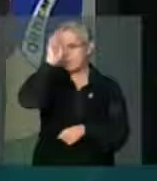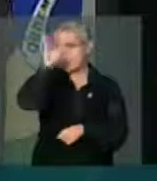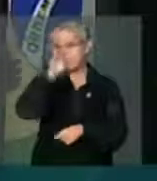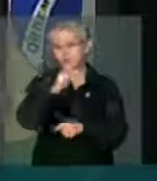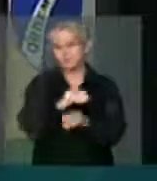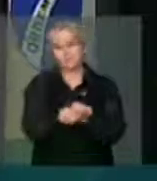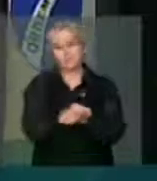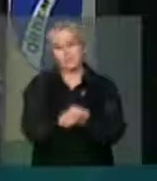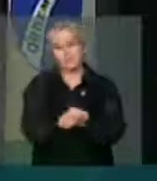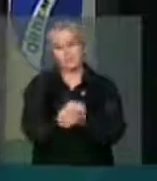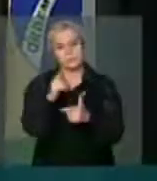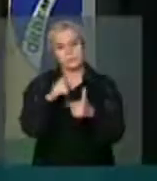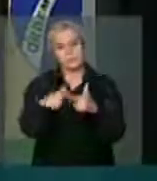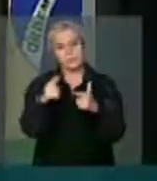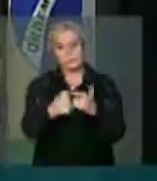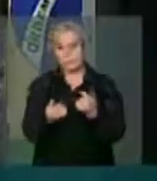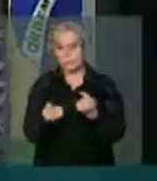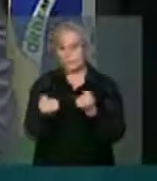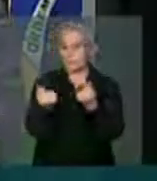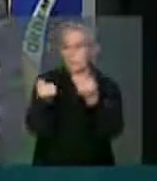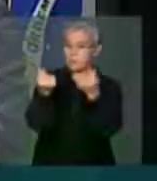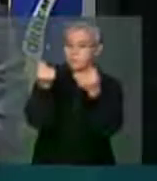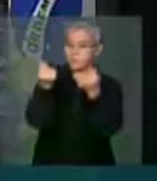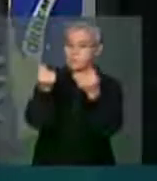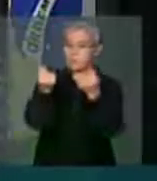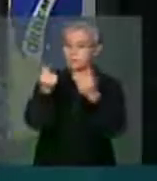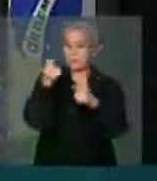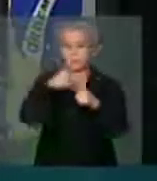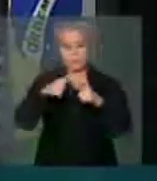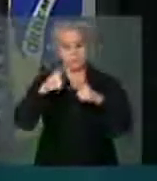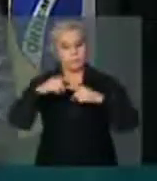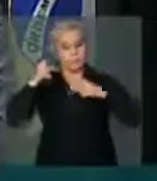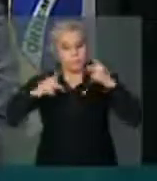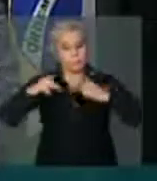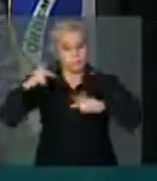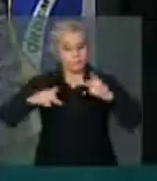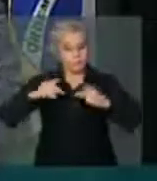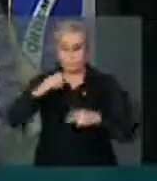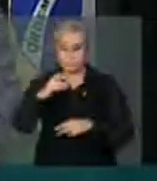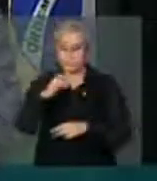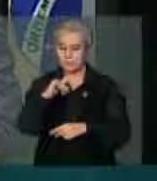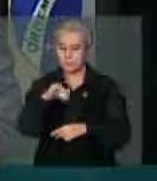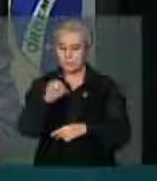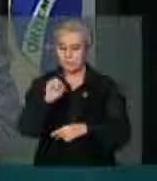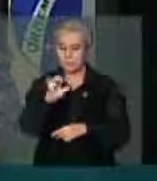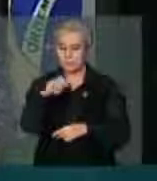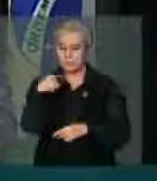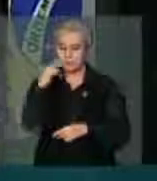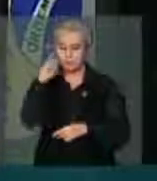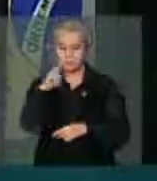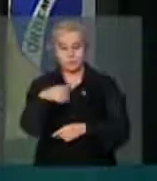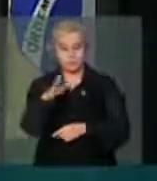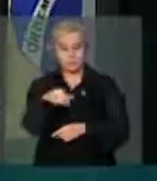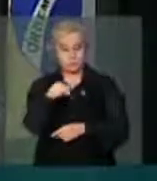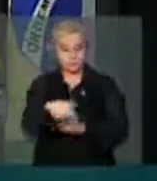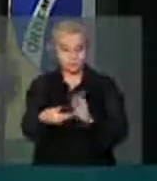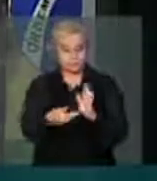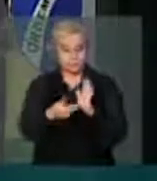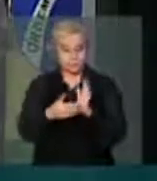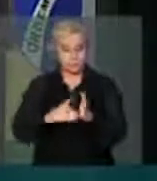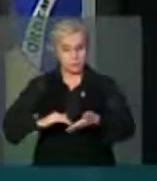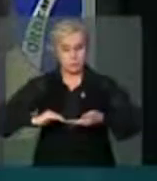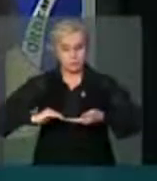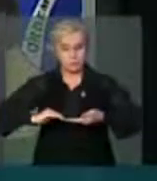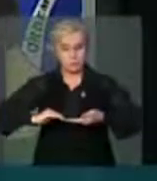crise macroeconômica, na crise política, no que vimos hoje aqui no Congresso Nacional.